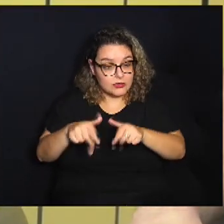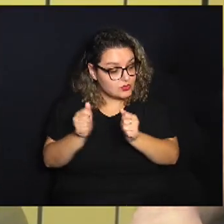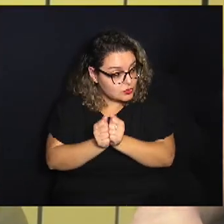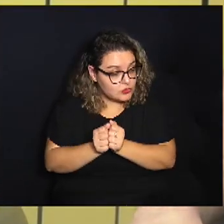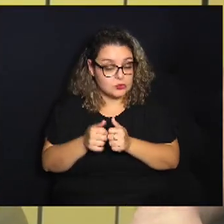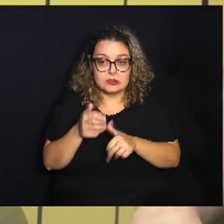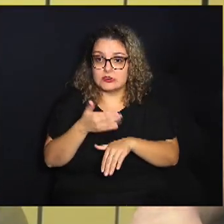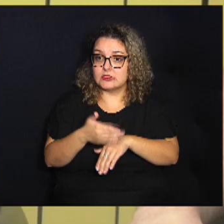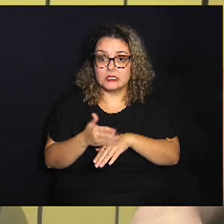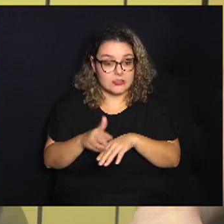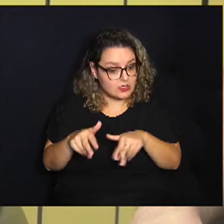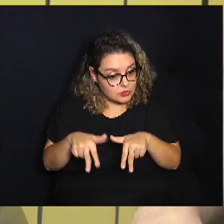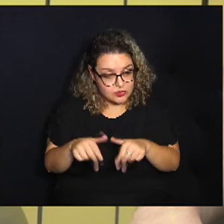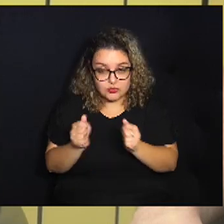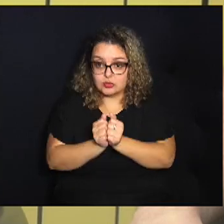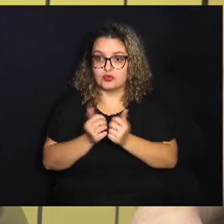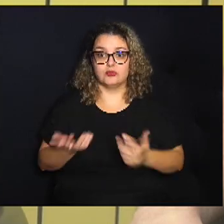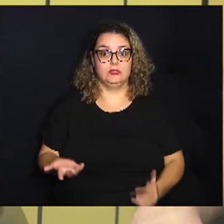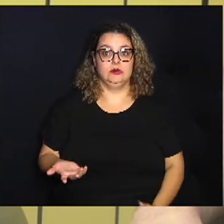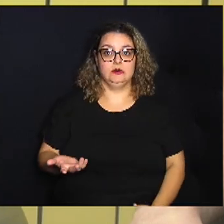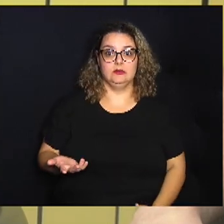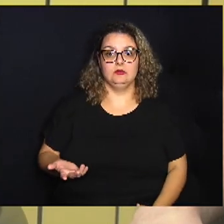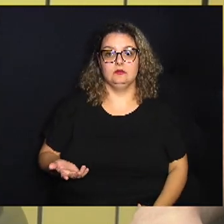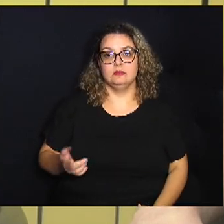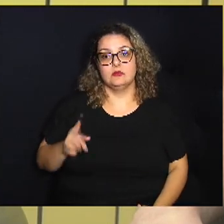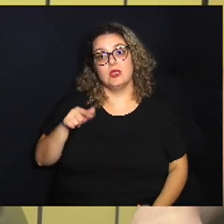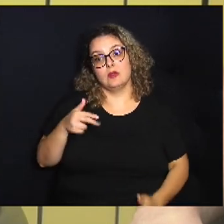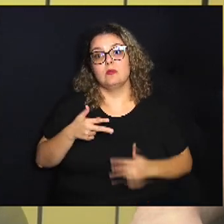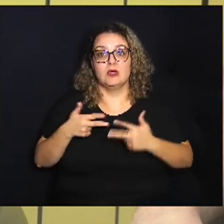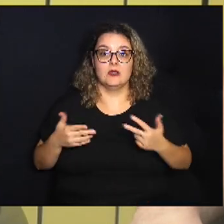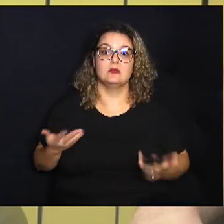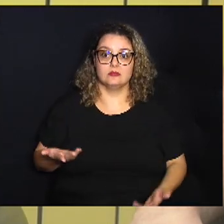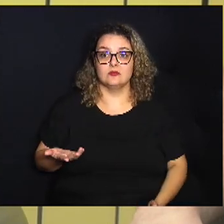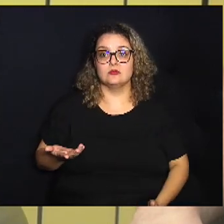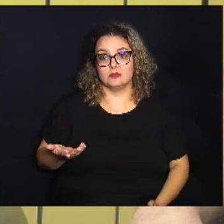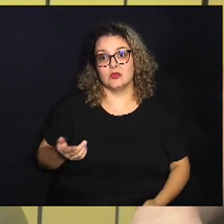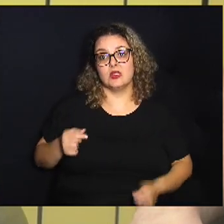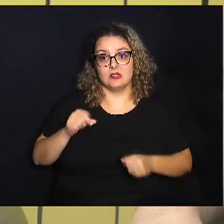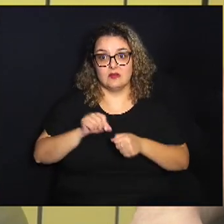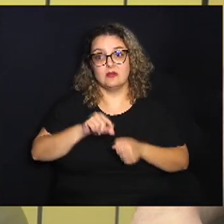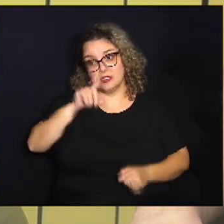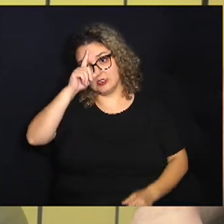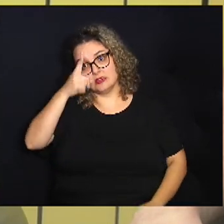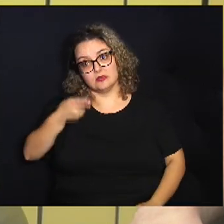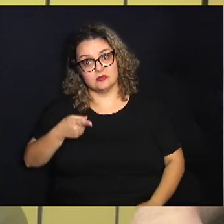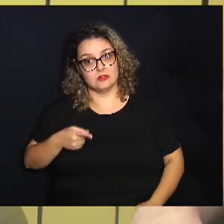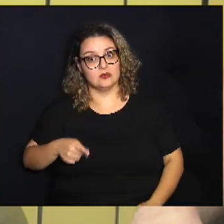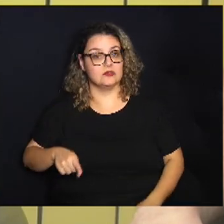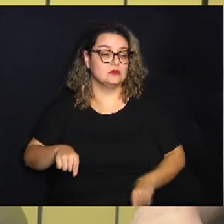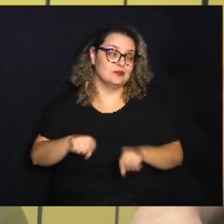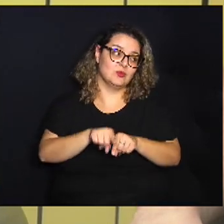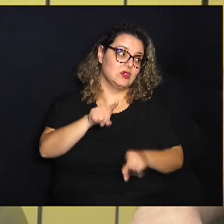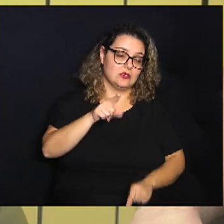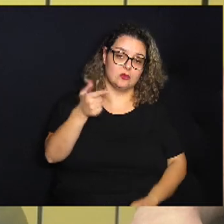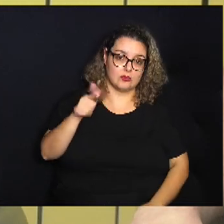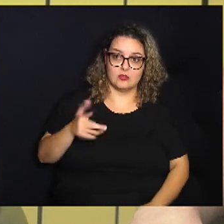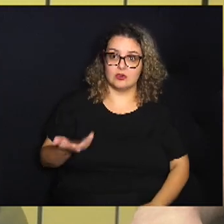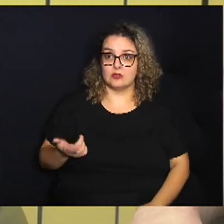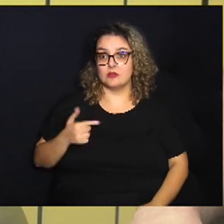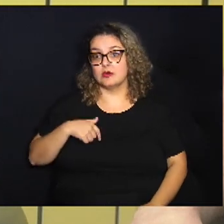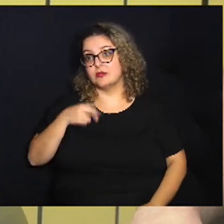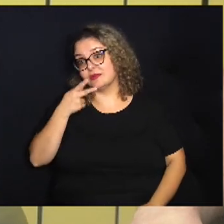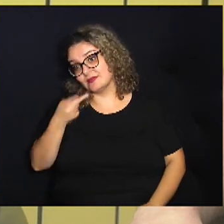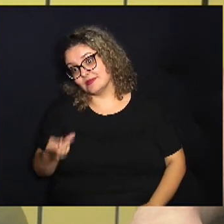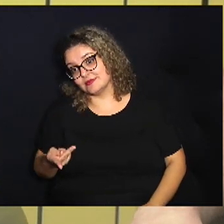treinar junto. Uhum. E aí, isso foi uma das coisas que me fez tomar essa decisão de também não continuar, porque eu falava e